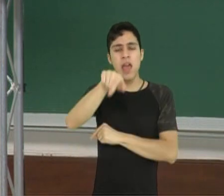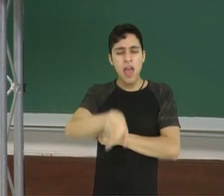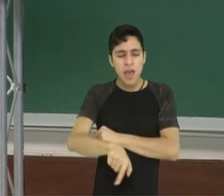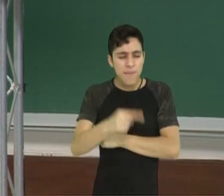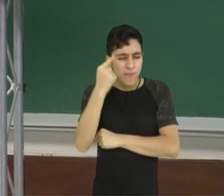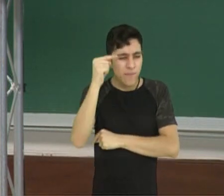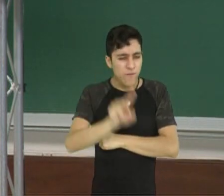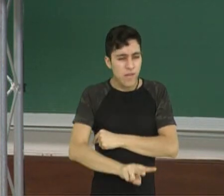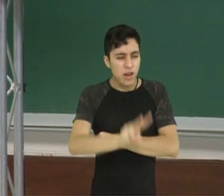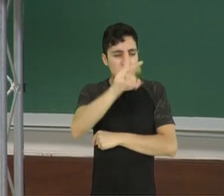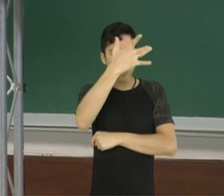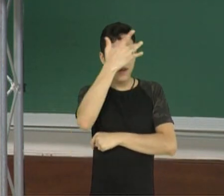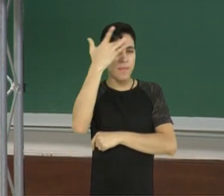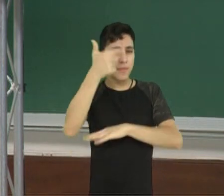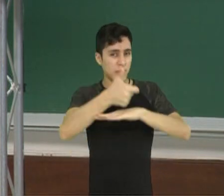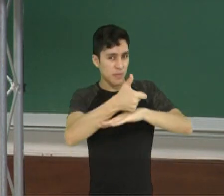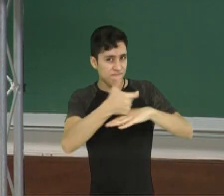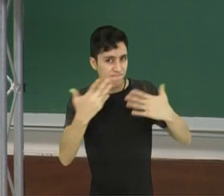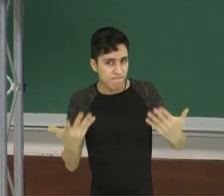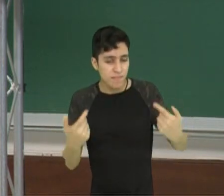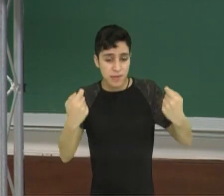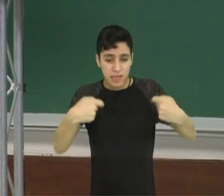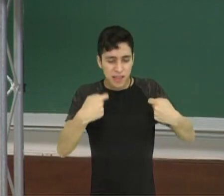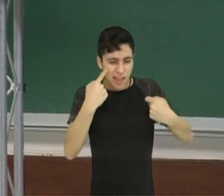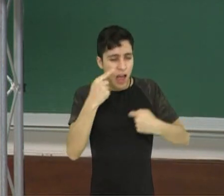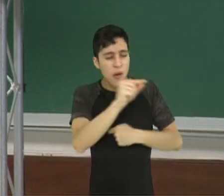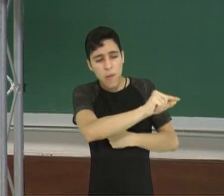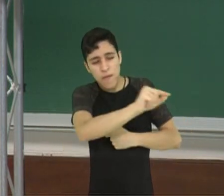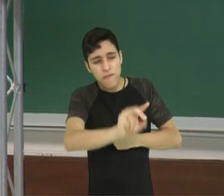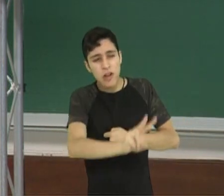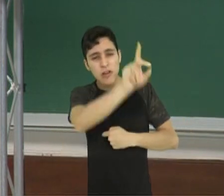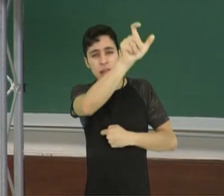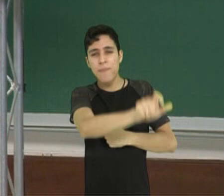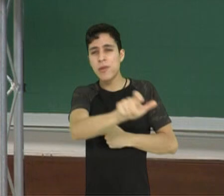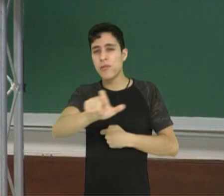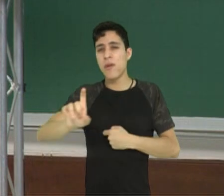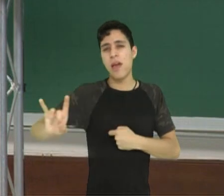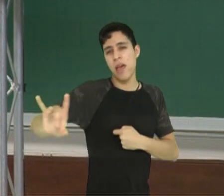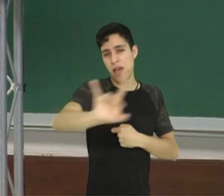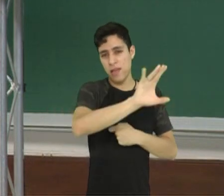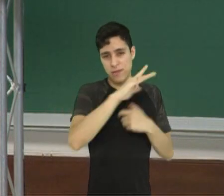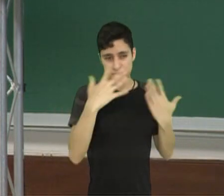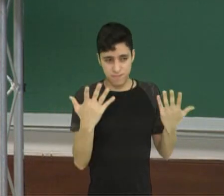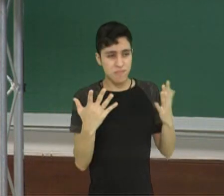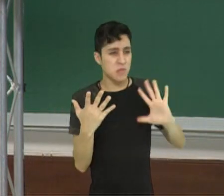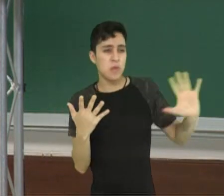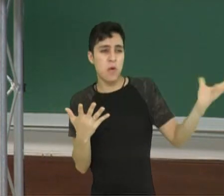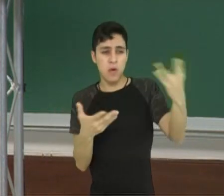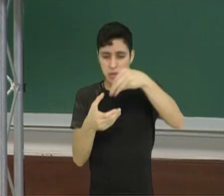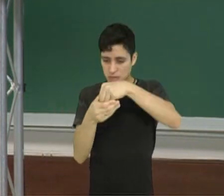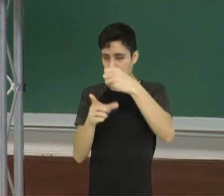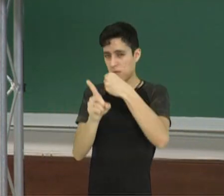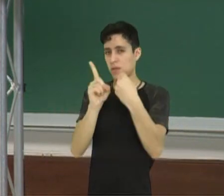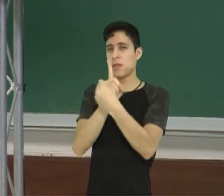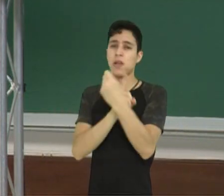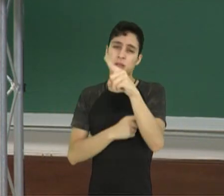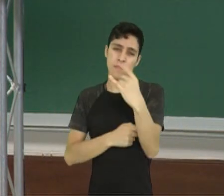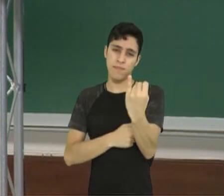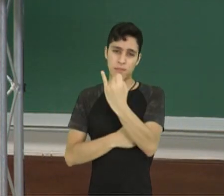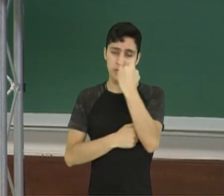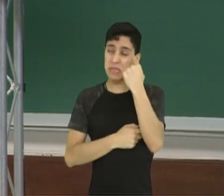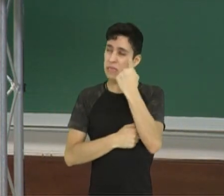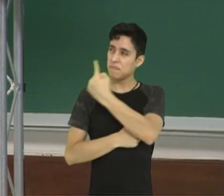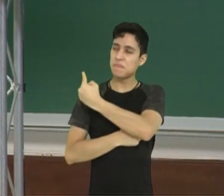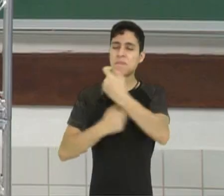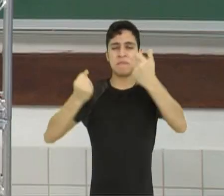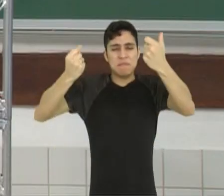os profissionais, né? Temos que valorizar cada profissional, cada um é muito importante na sociedade. Então traz todos esses